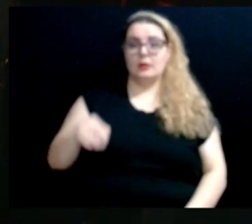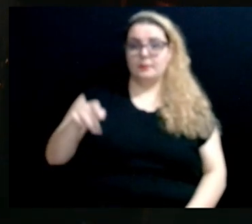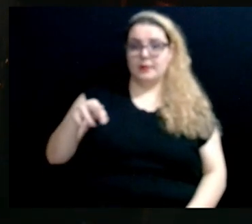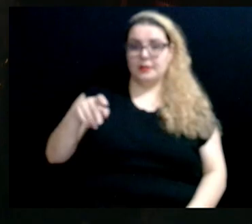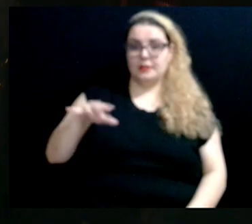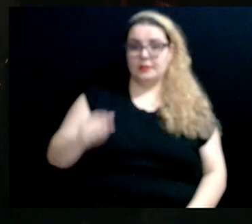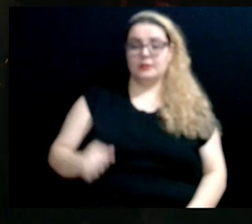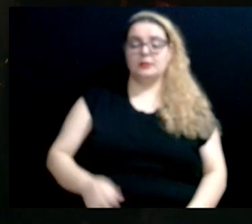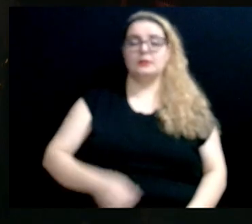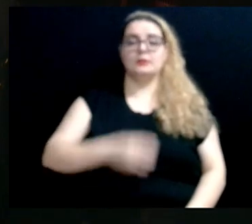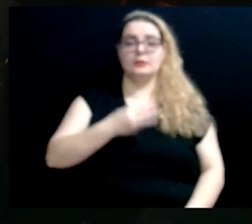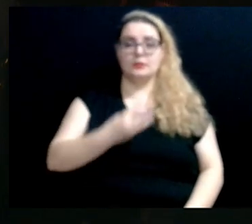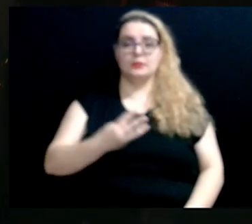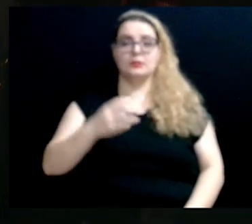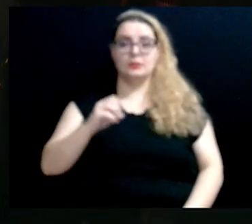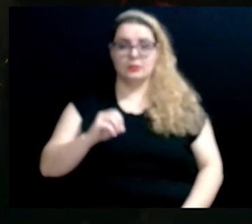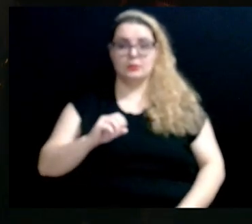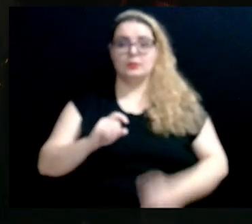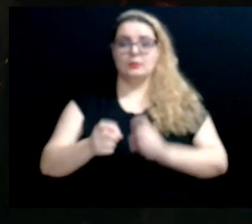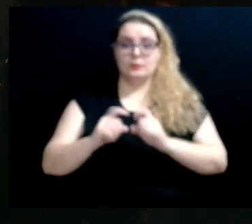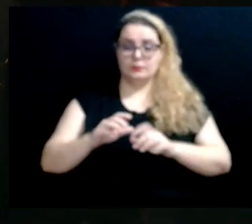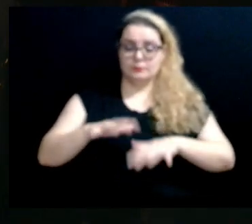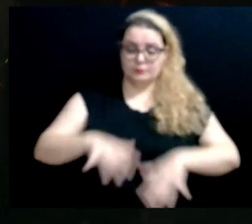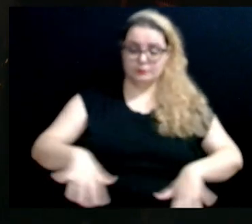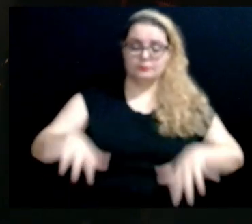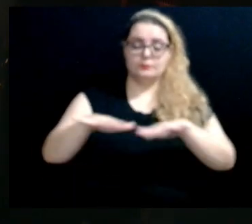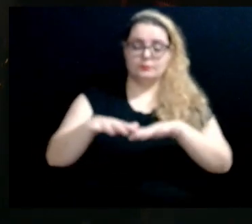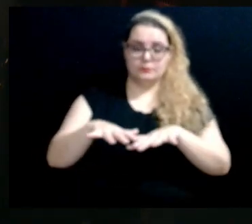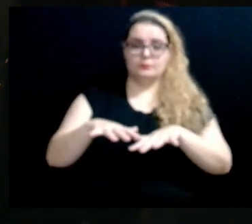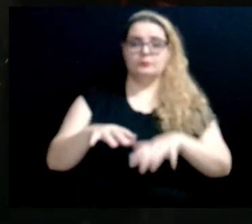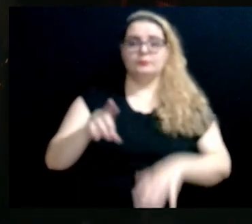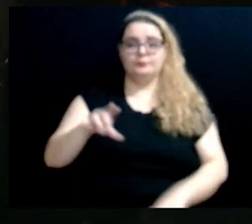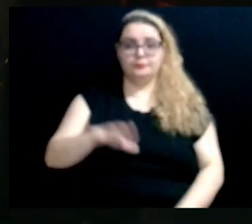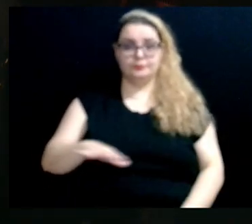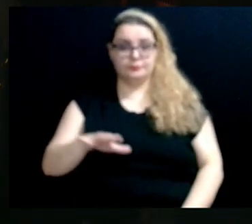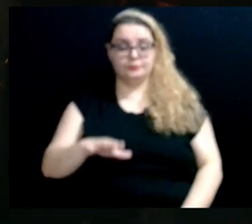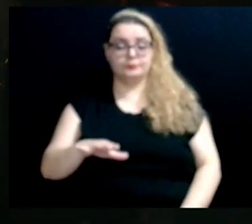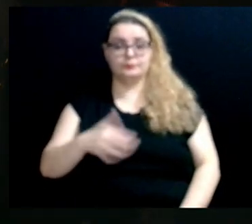com agentes políticos e dirigentes municipais. Com um índice de